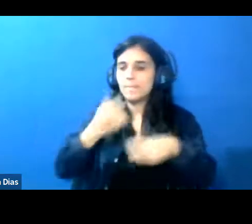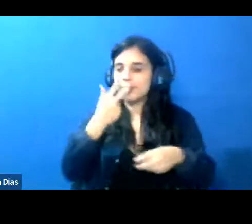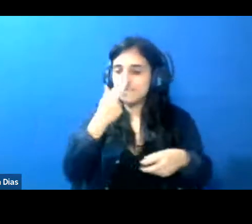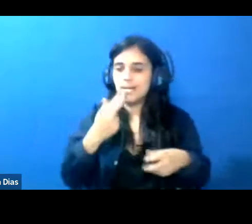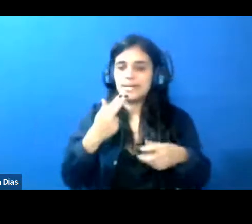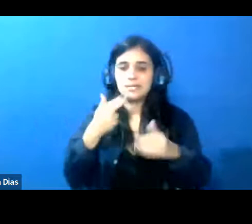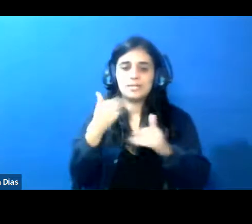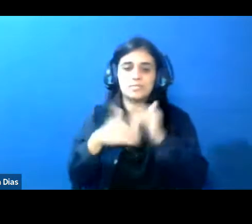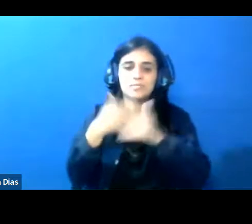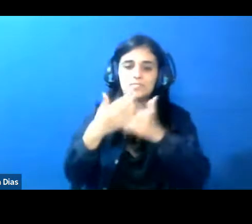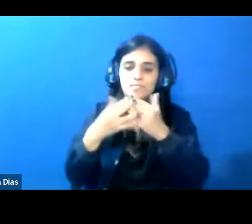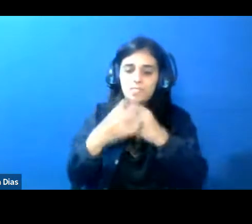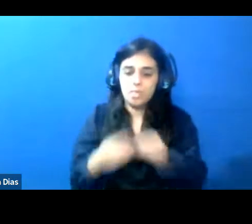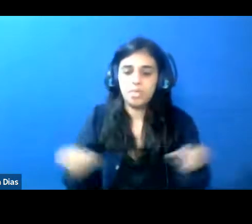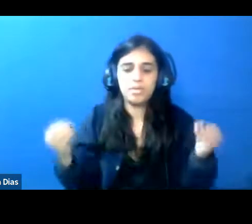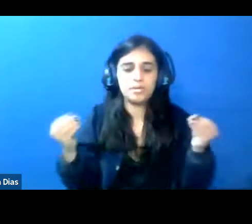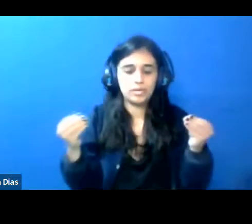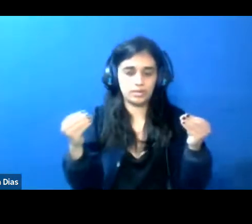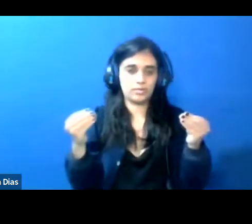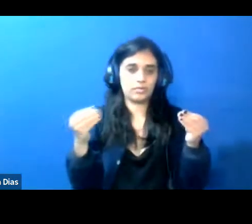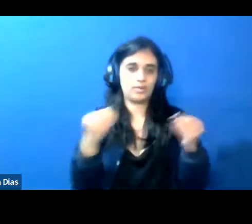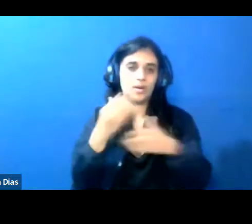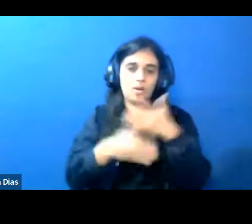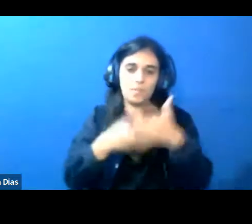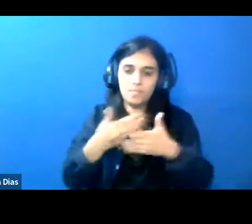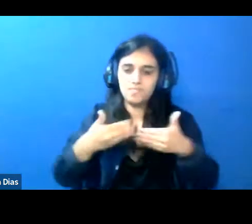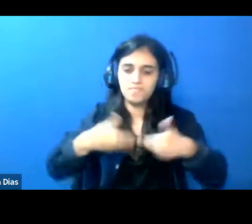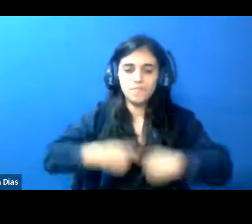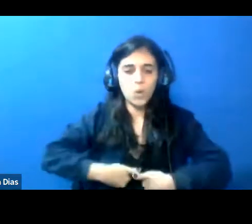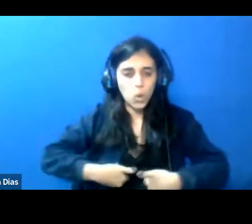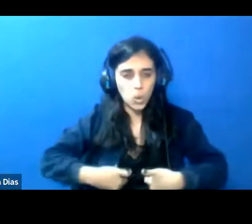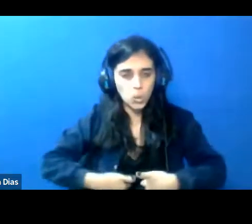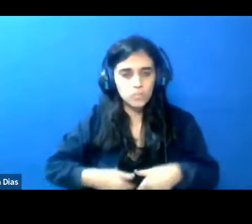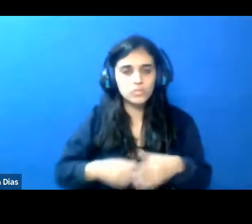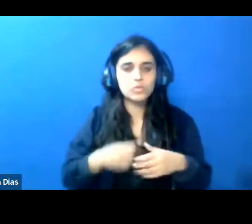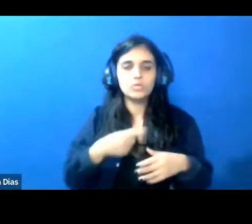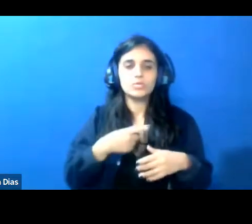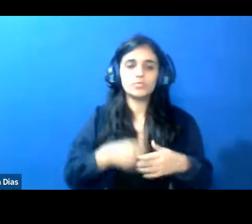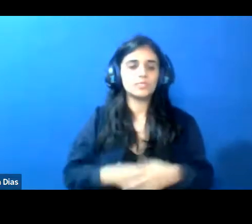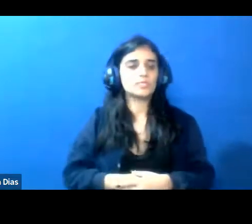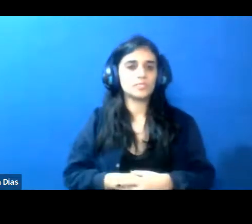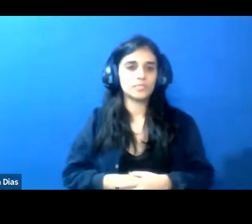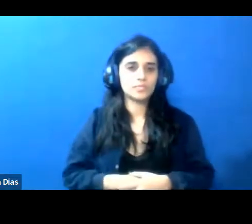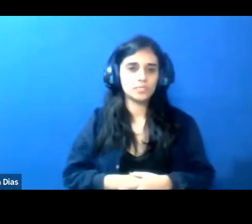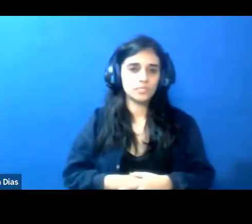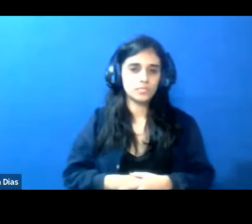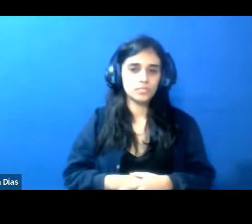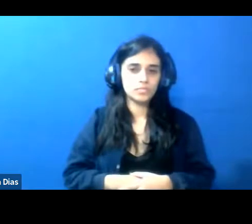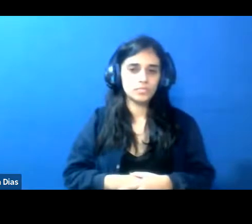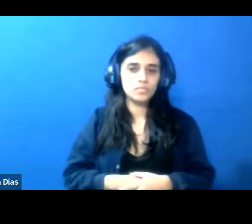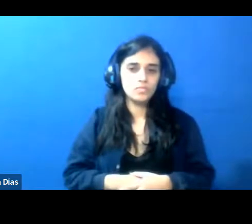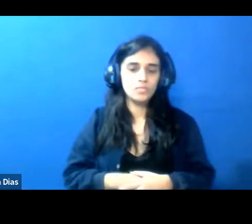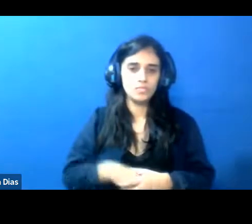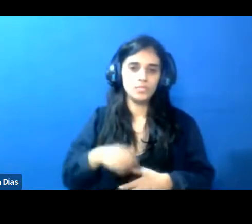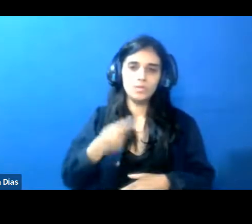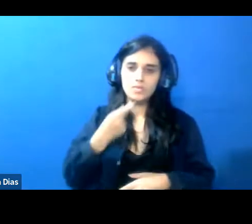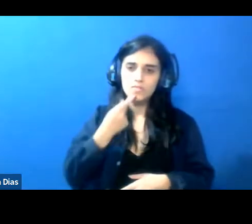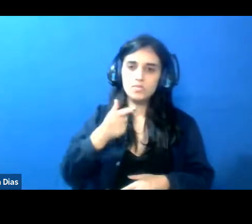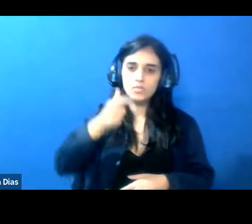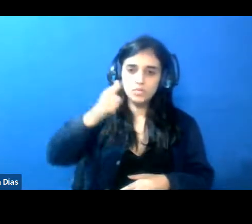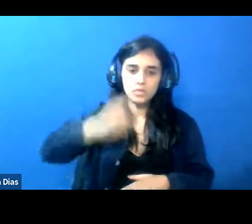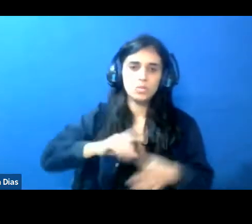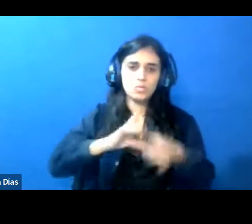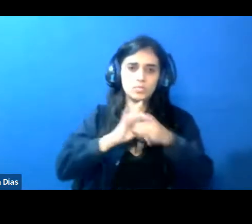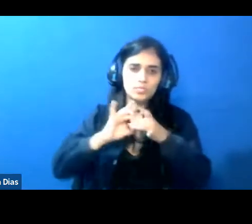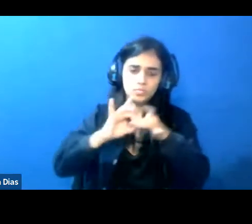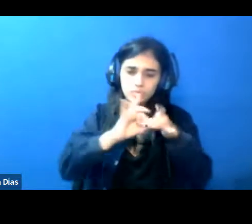a miséria, que produz a fome, e junto a isso reafirma os laços